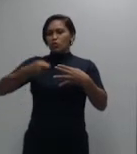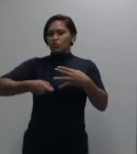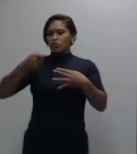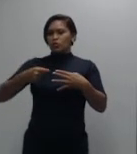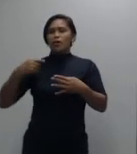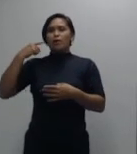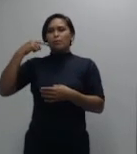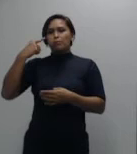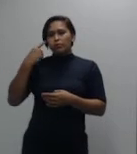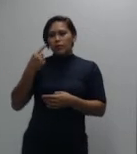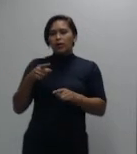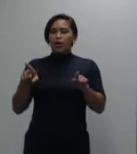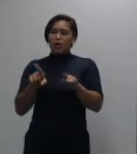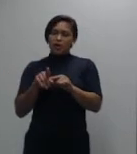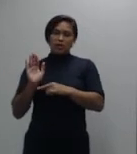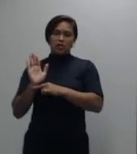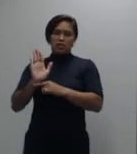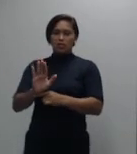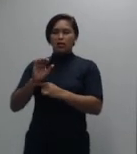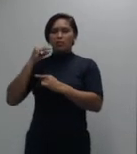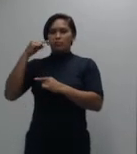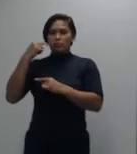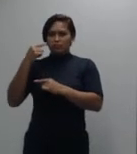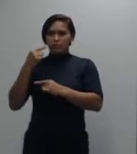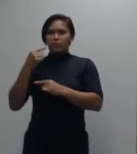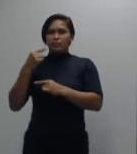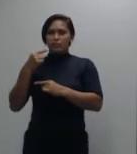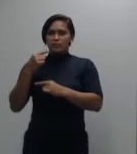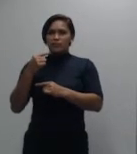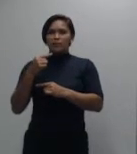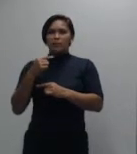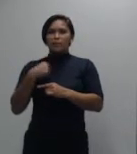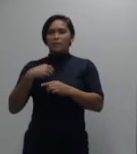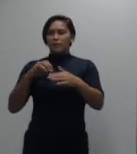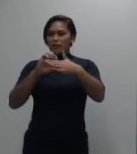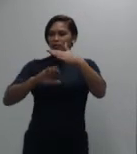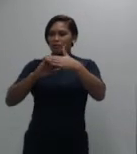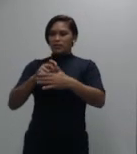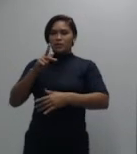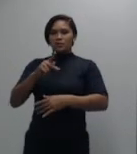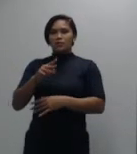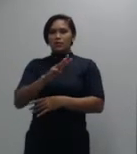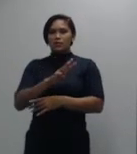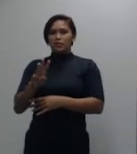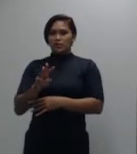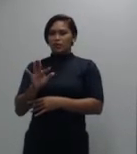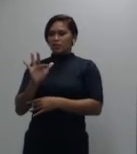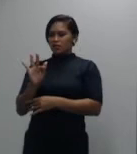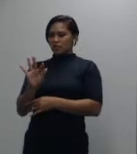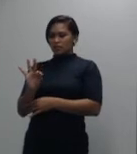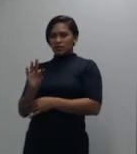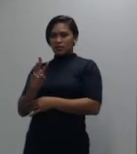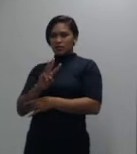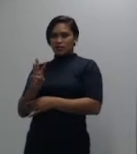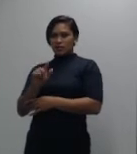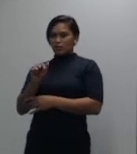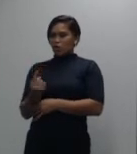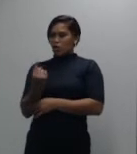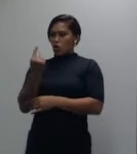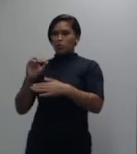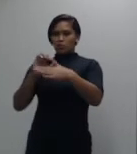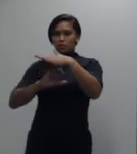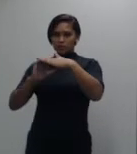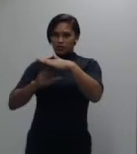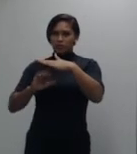ou prestou serviços advocatícios para a empresa PW a empresa sei w é uma das empresas